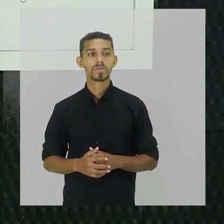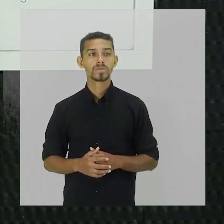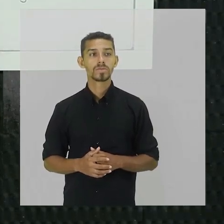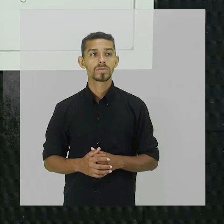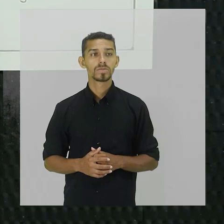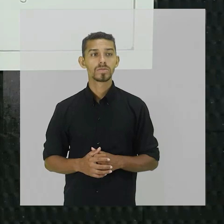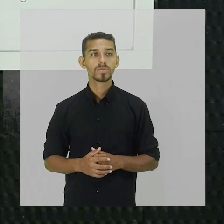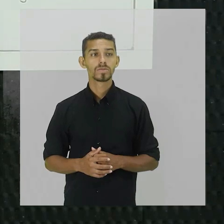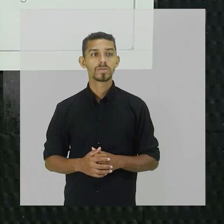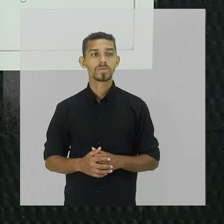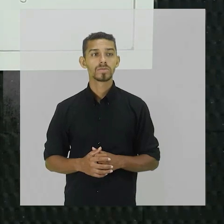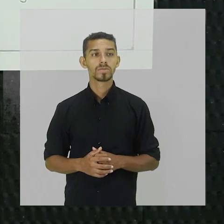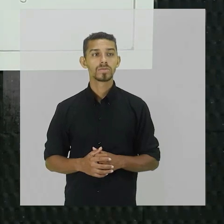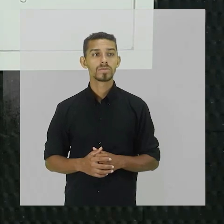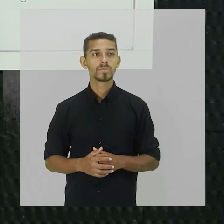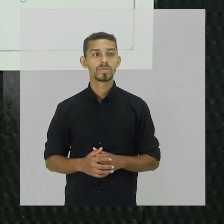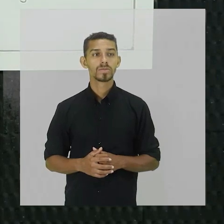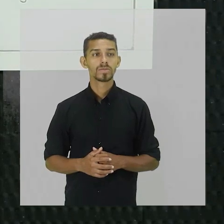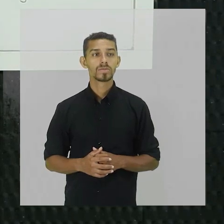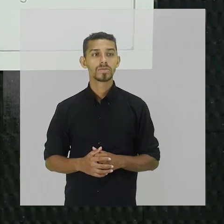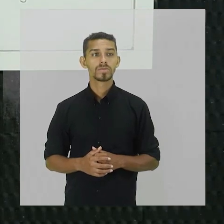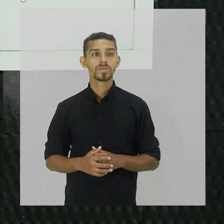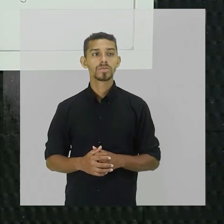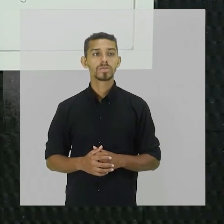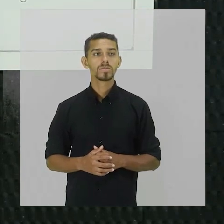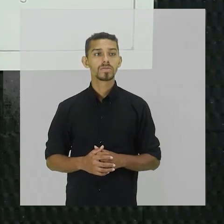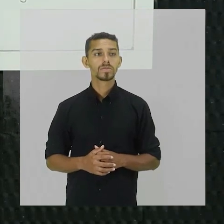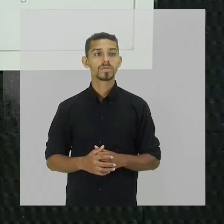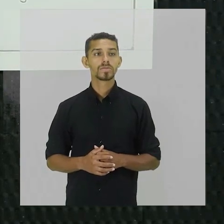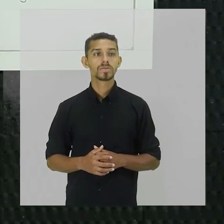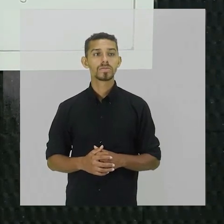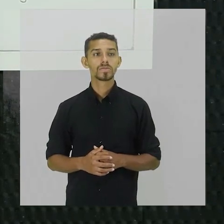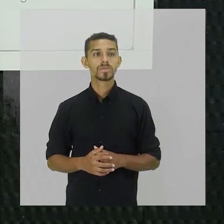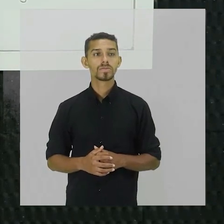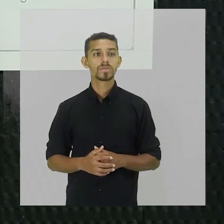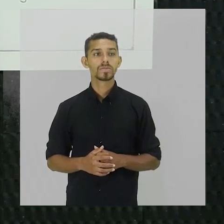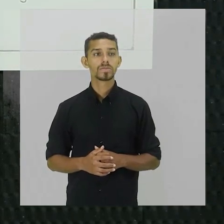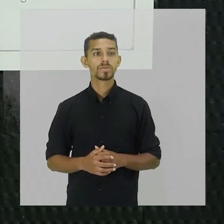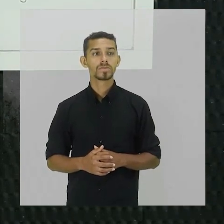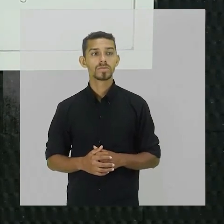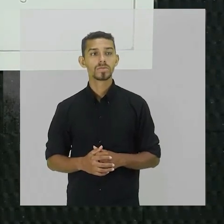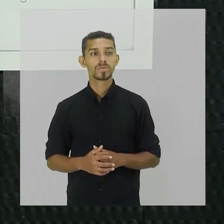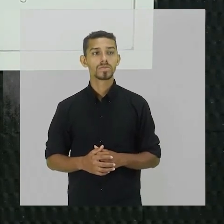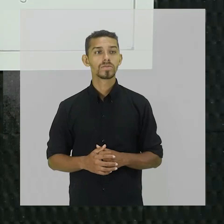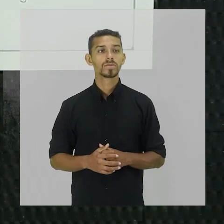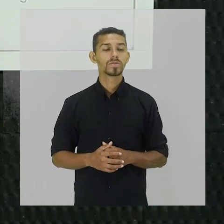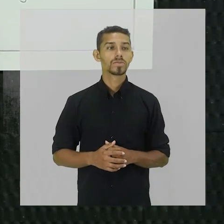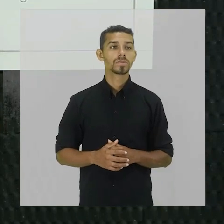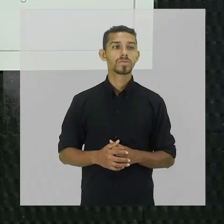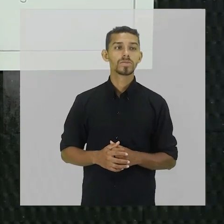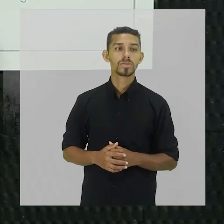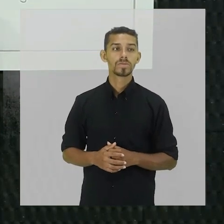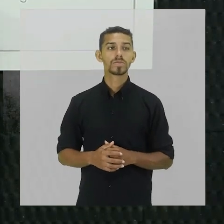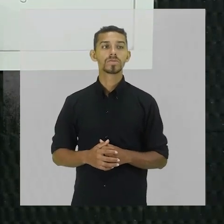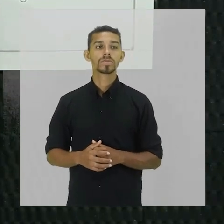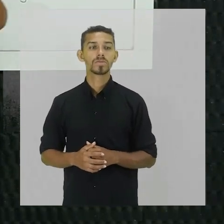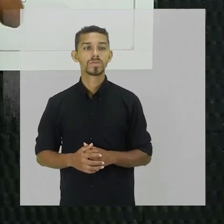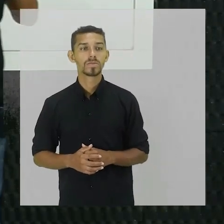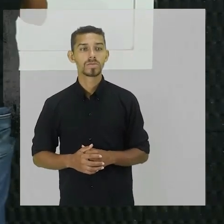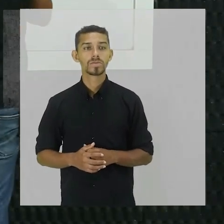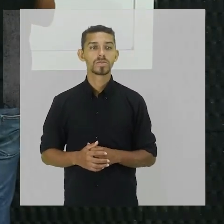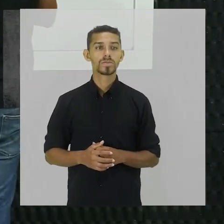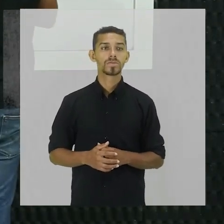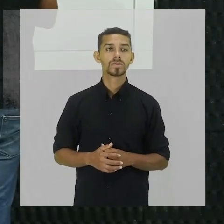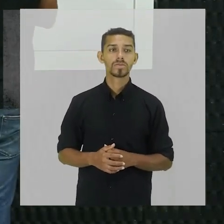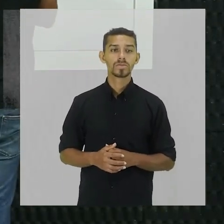Aqui dá 12, vai 1, desculpa, 192. 66 vezes 3 dá 18 com 19. Então, você vai